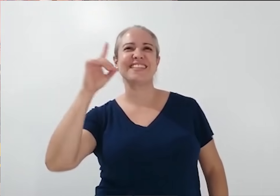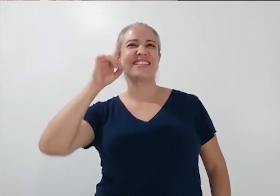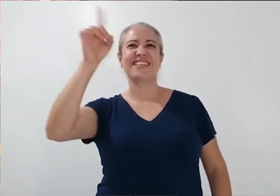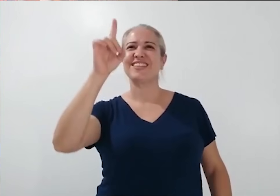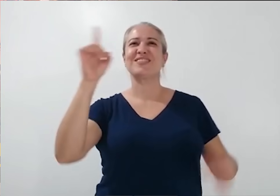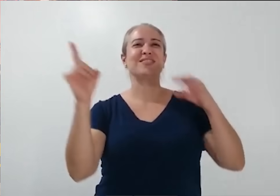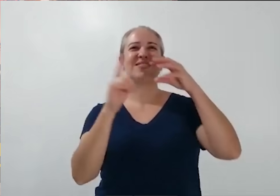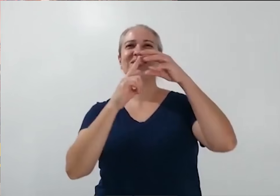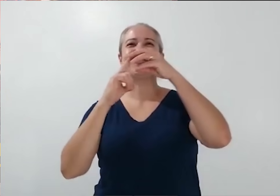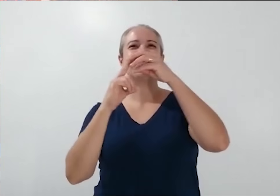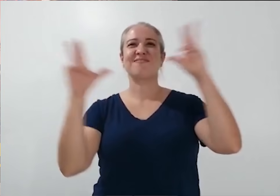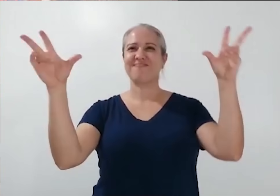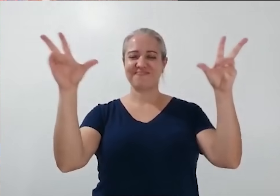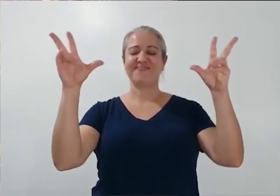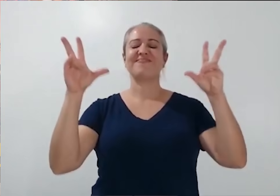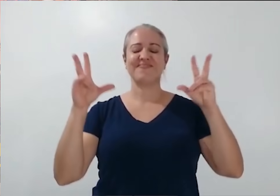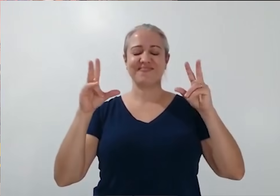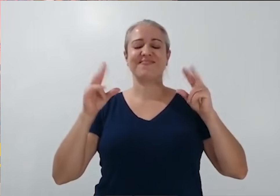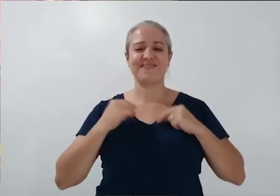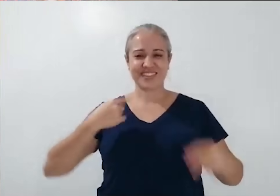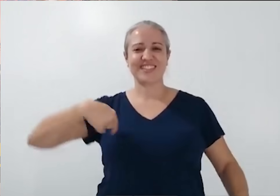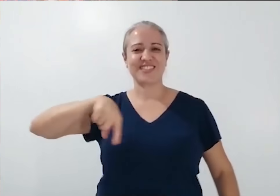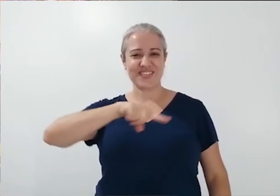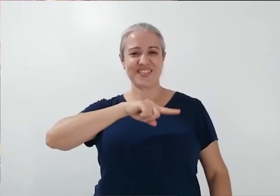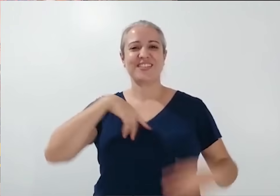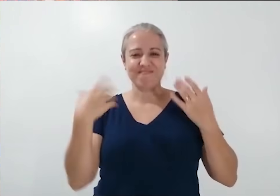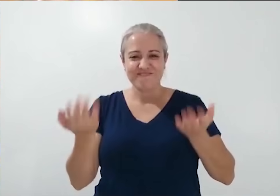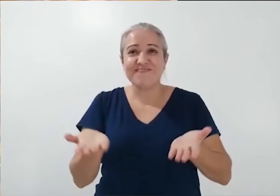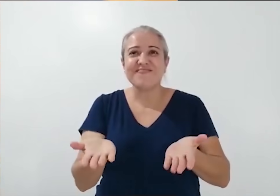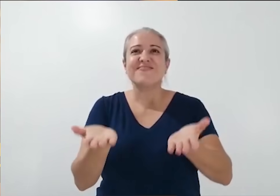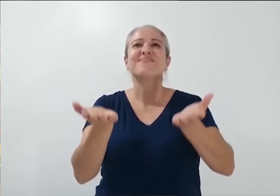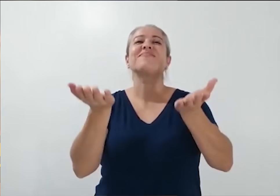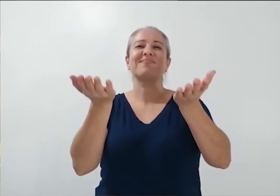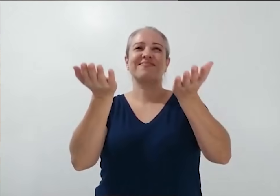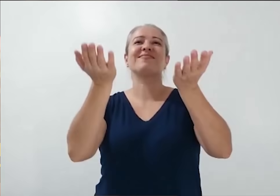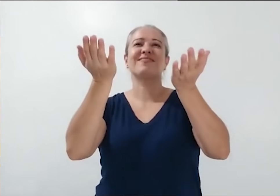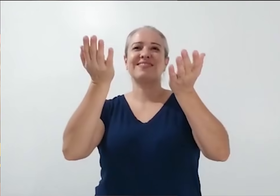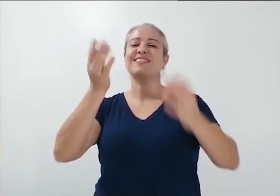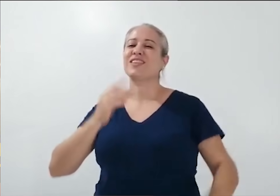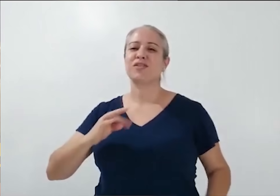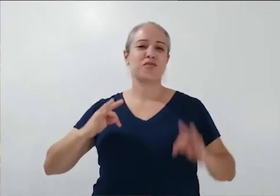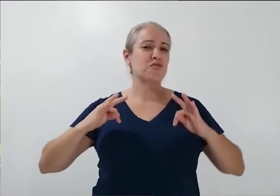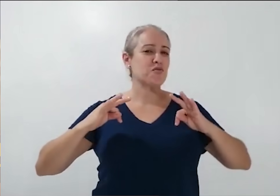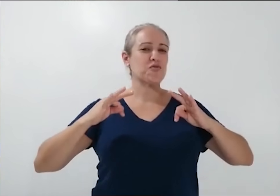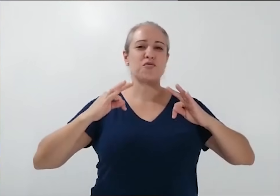Glória e honra o Senhor merece receber,